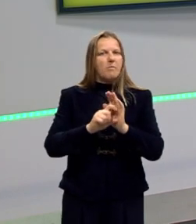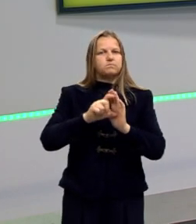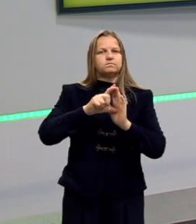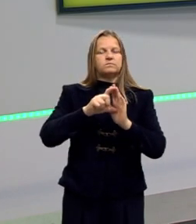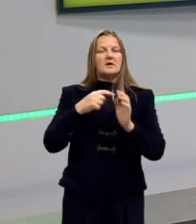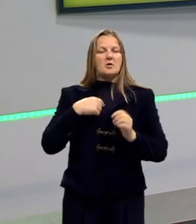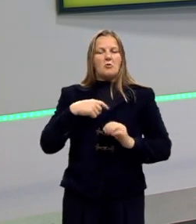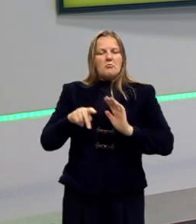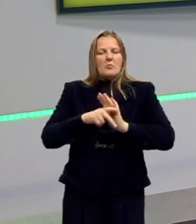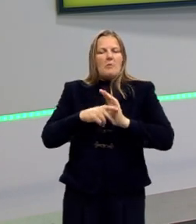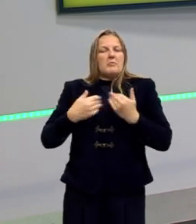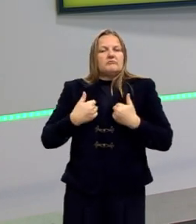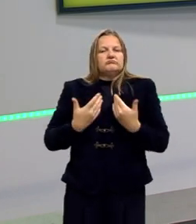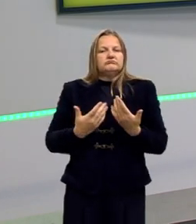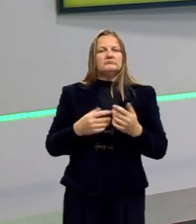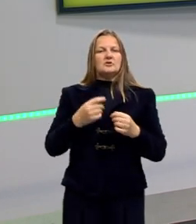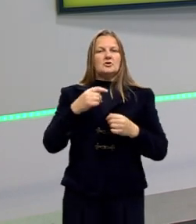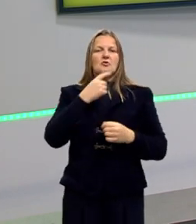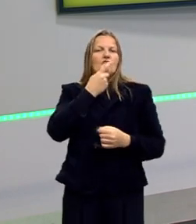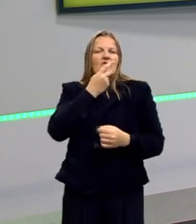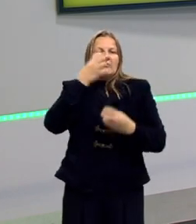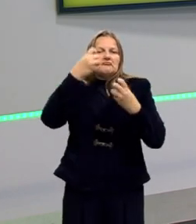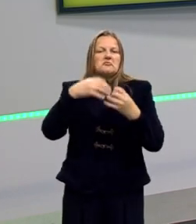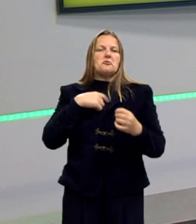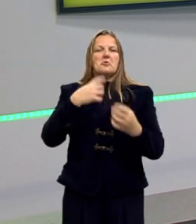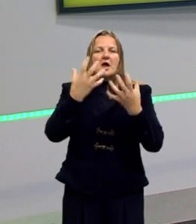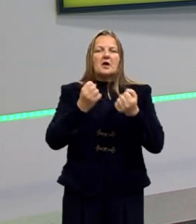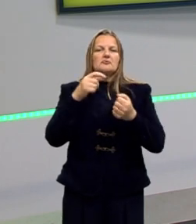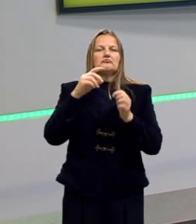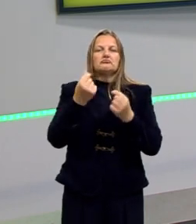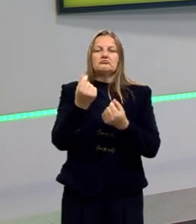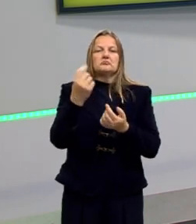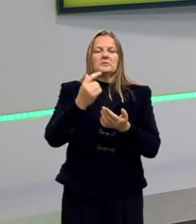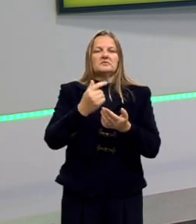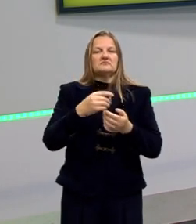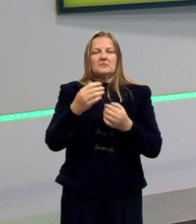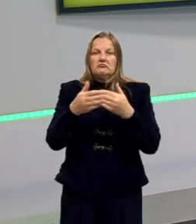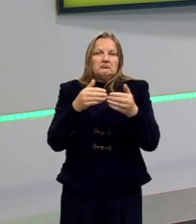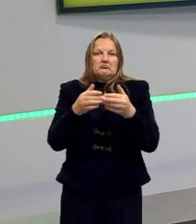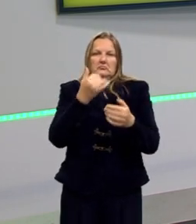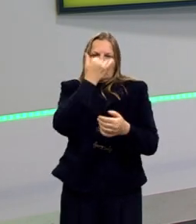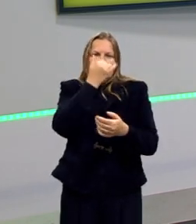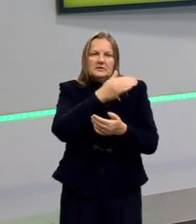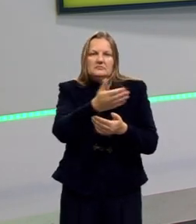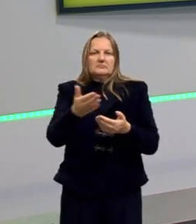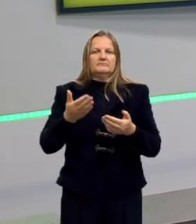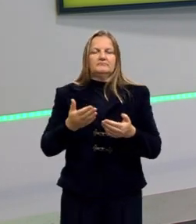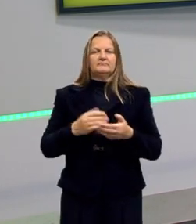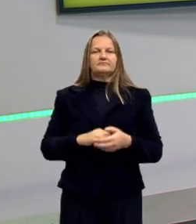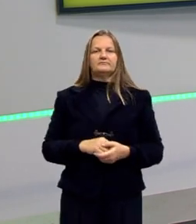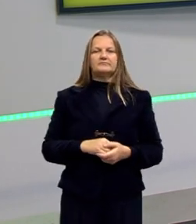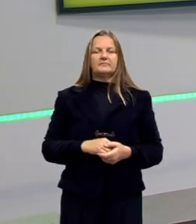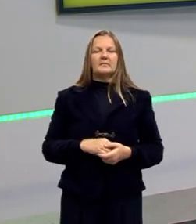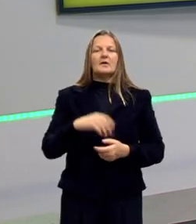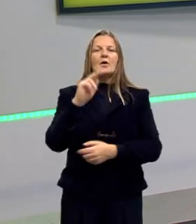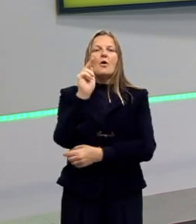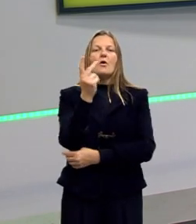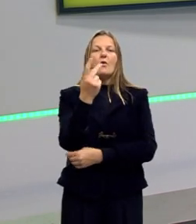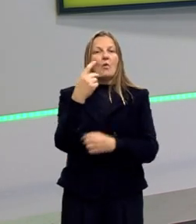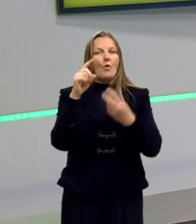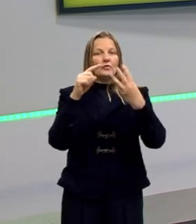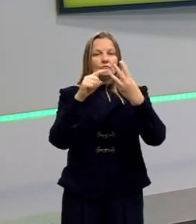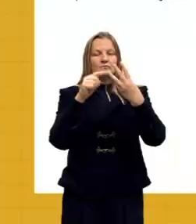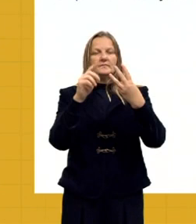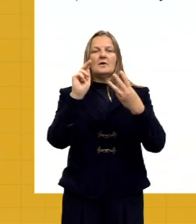preço como ela detém o mercado ela aumenta o preço e e deu né isso aí e a road tá a gurizada ruim